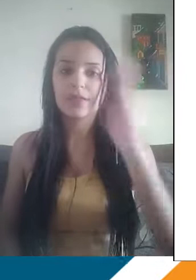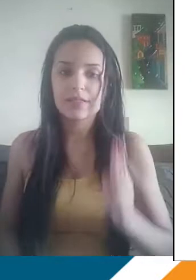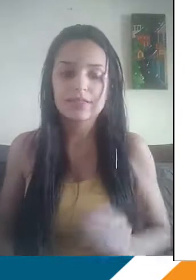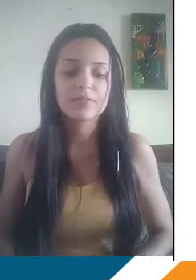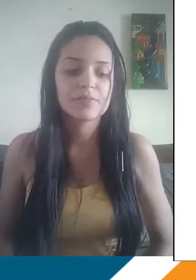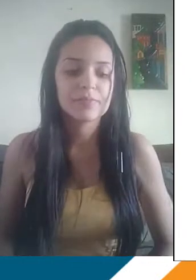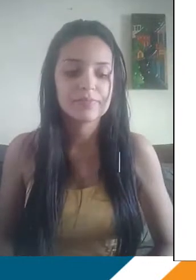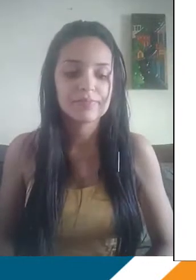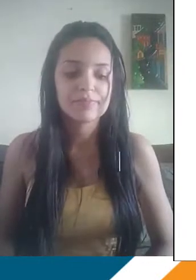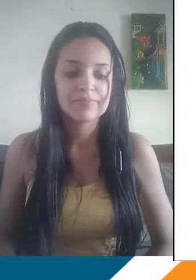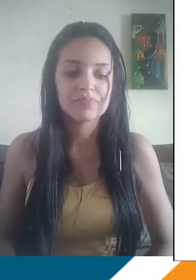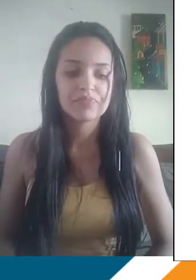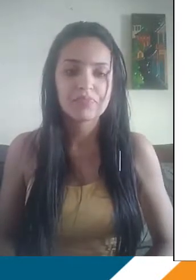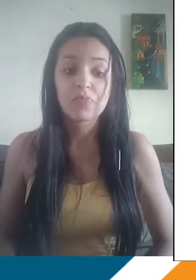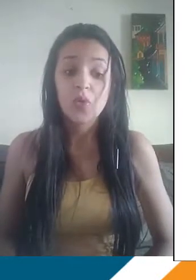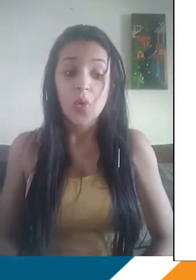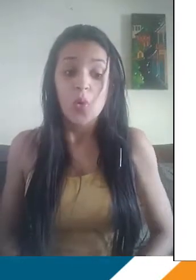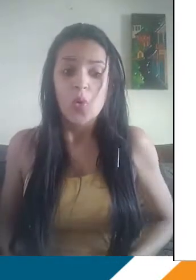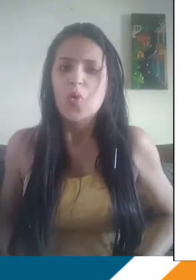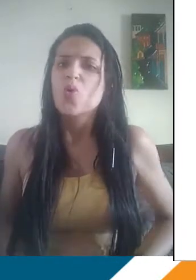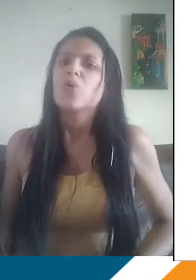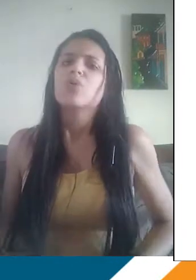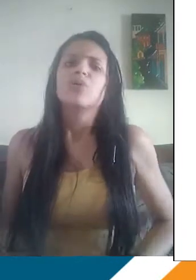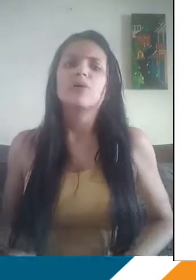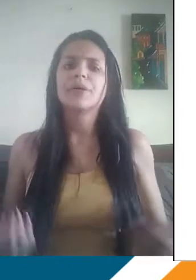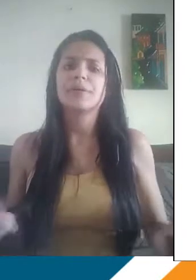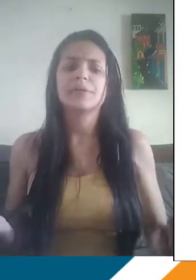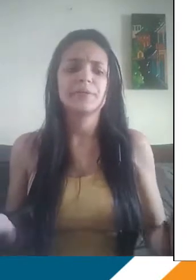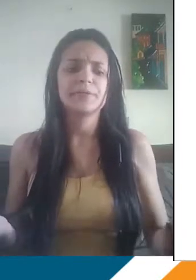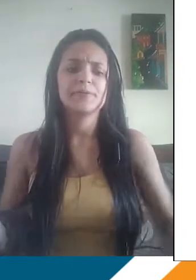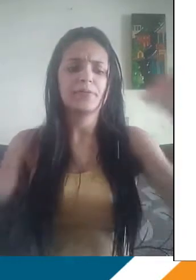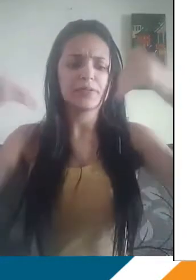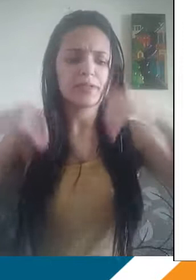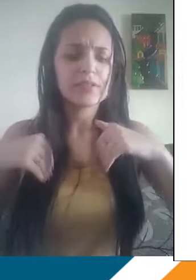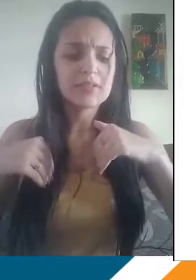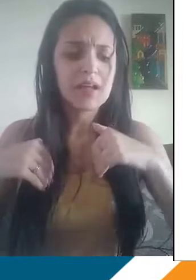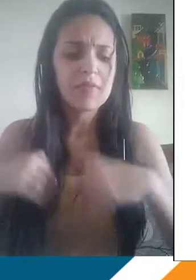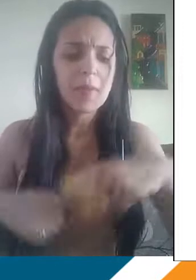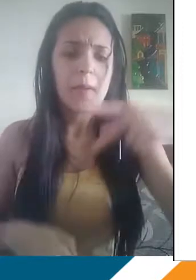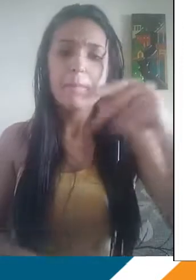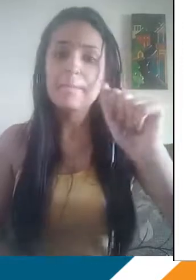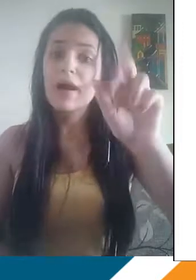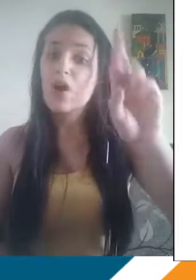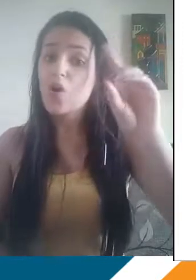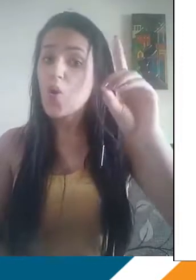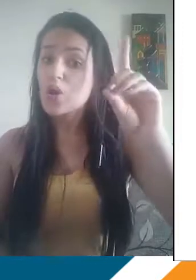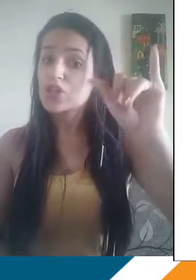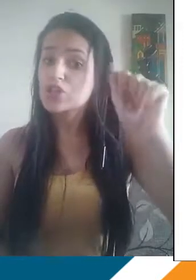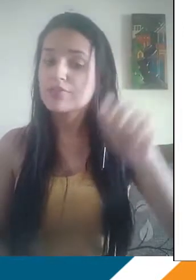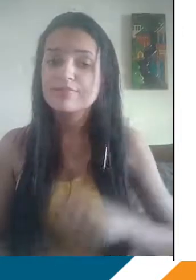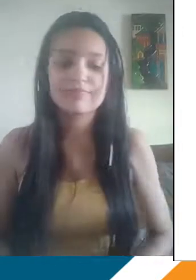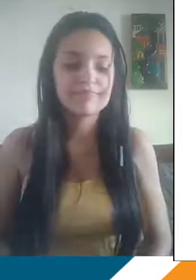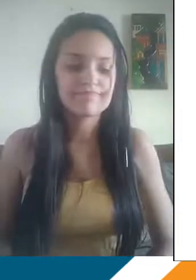utilizava também a paródia. Obras importantes desse autor são pau-brasil, memórias sentimentais de